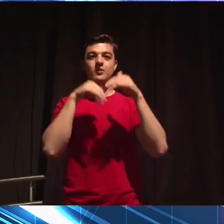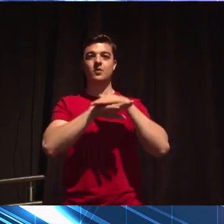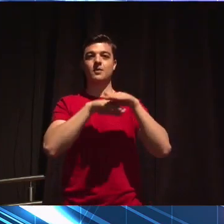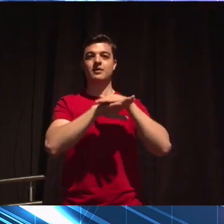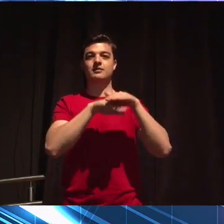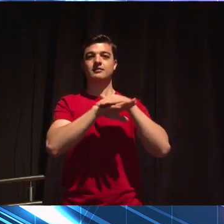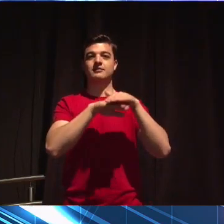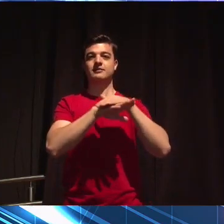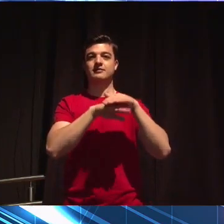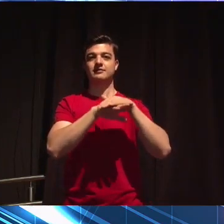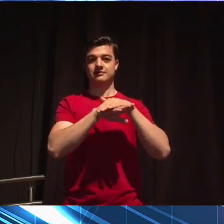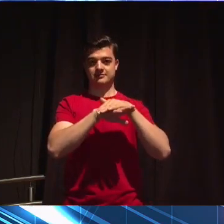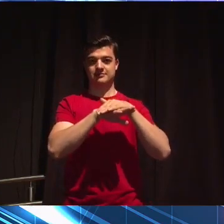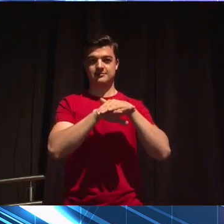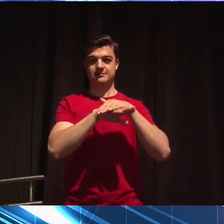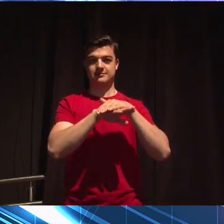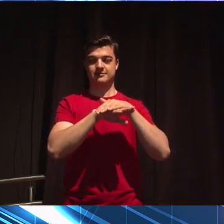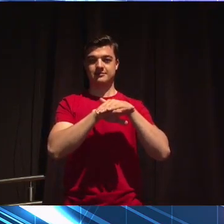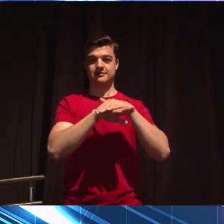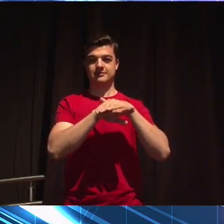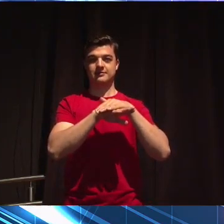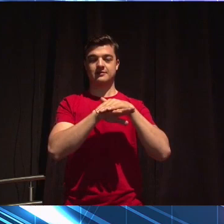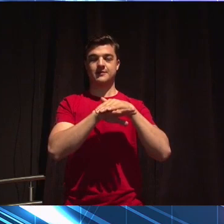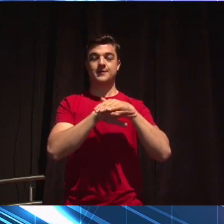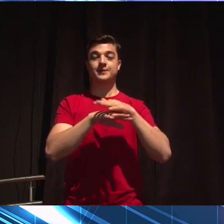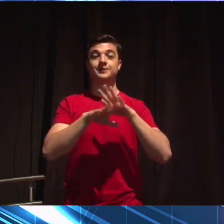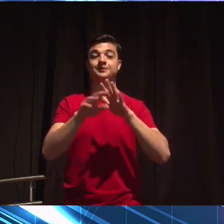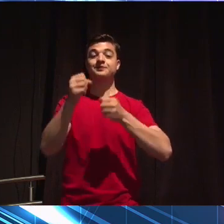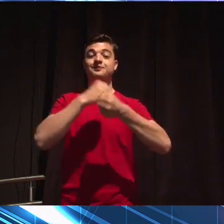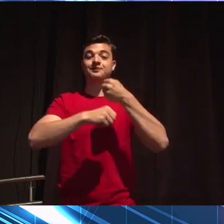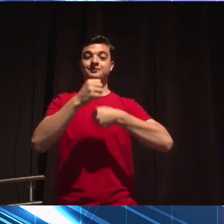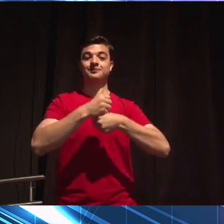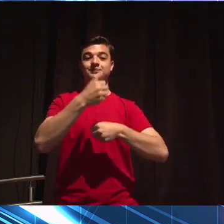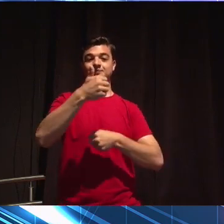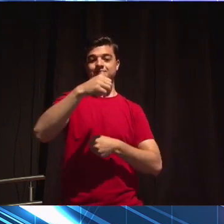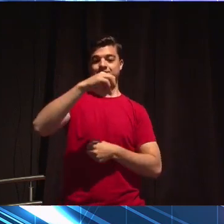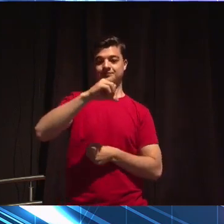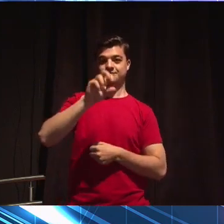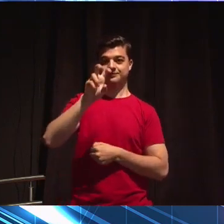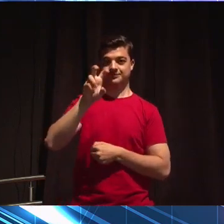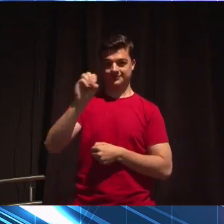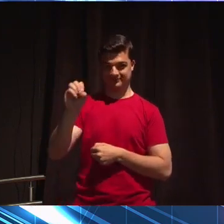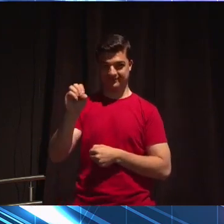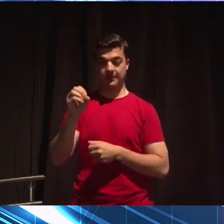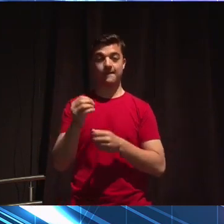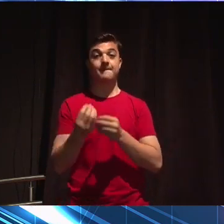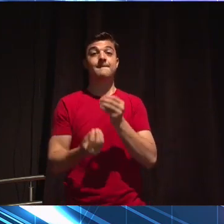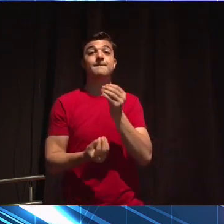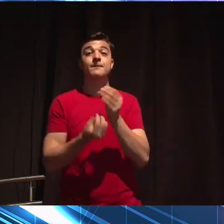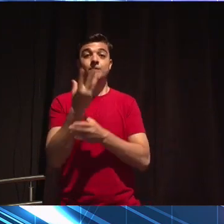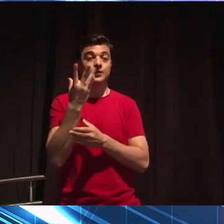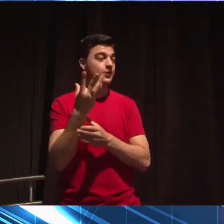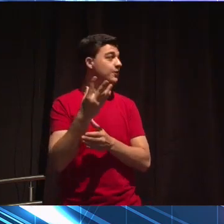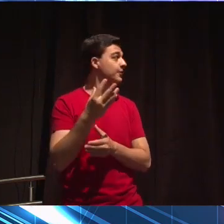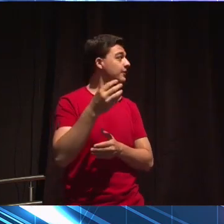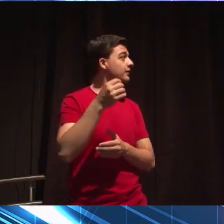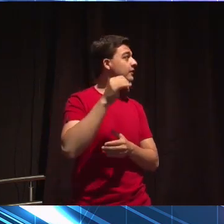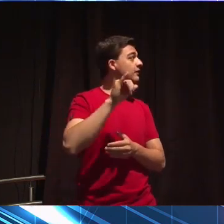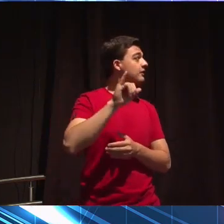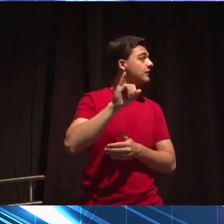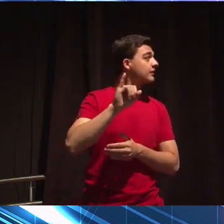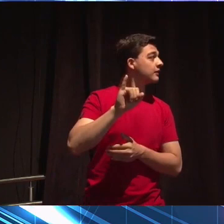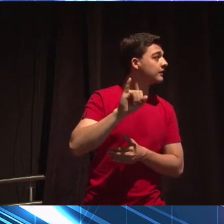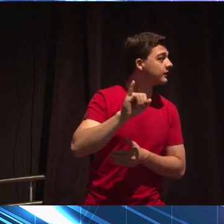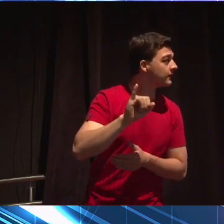voltar no tempo, tá? Em 1950, a IBM lançou o IBM 350. O IBM